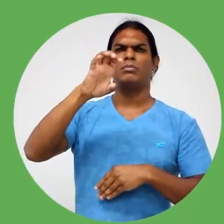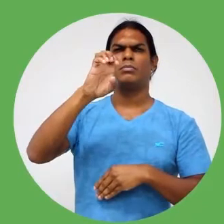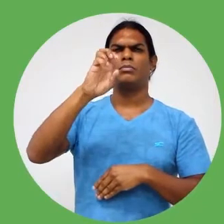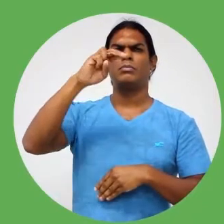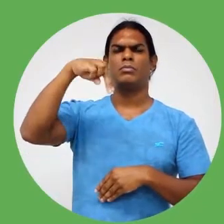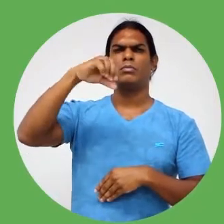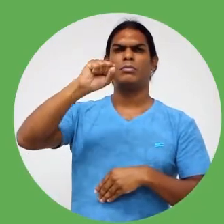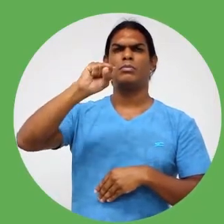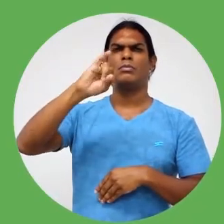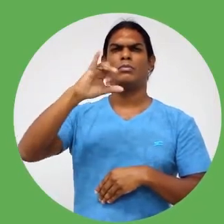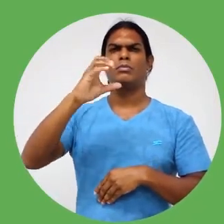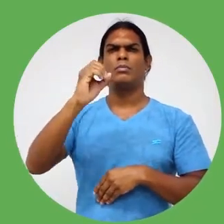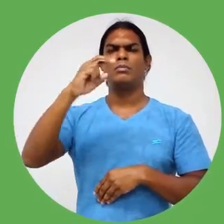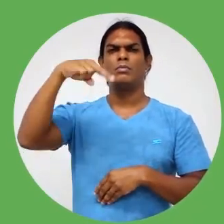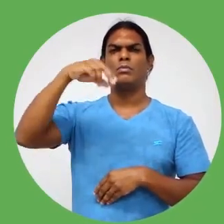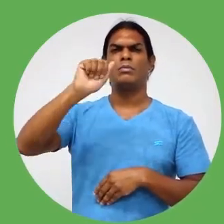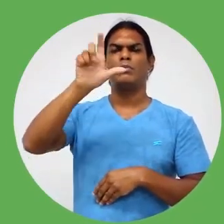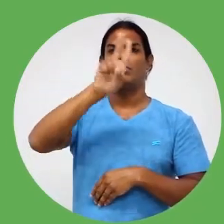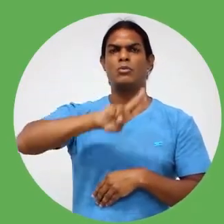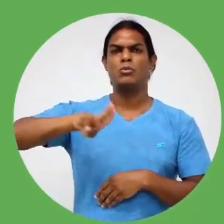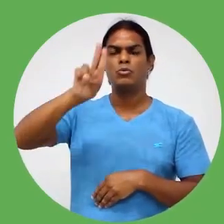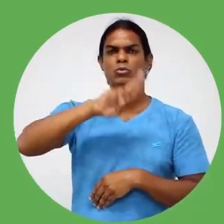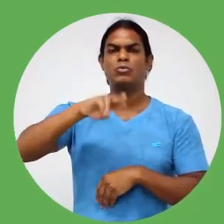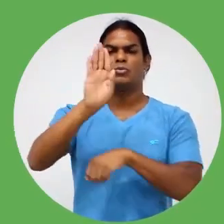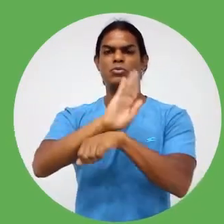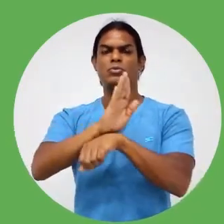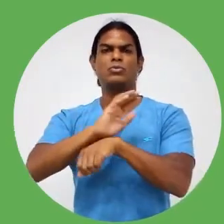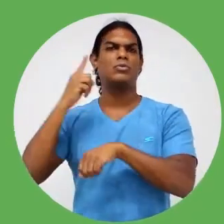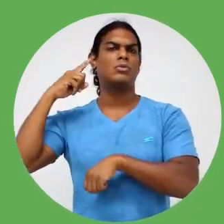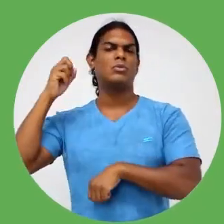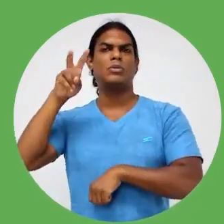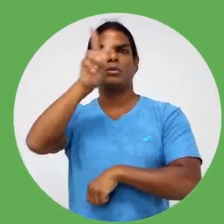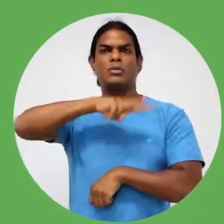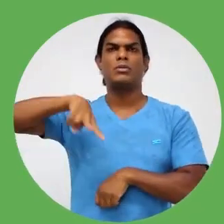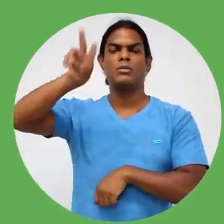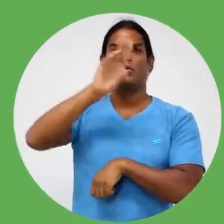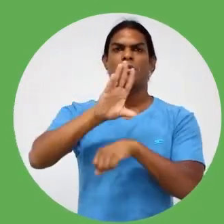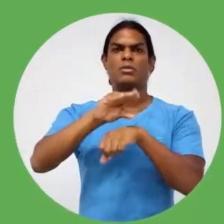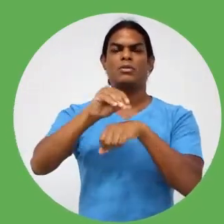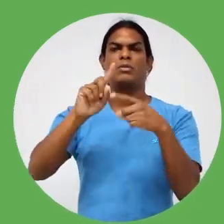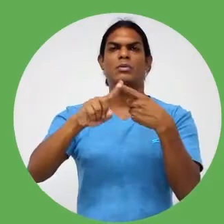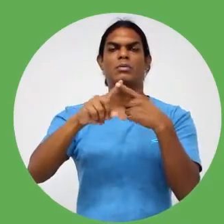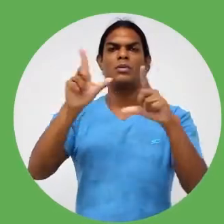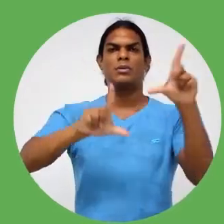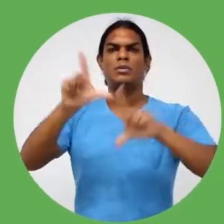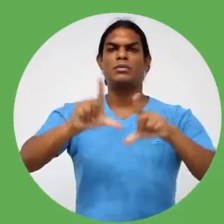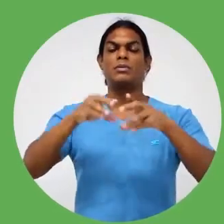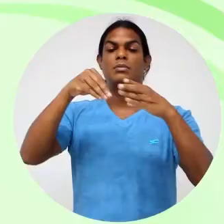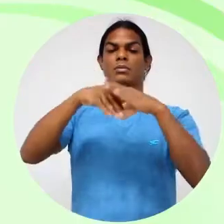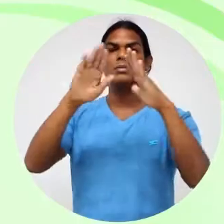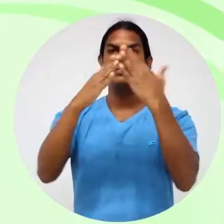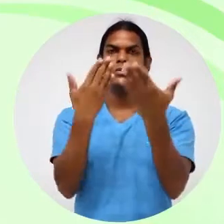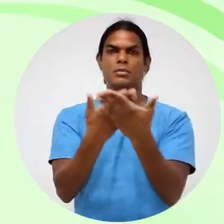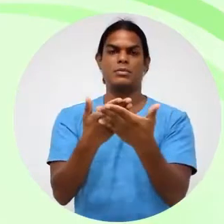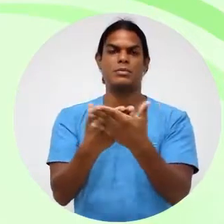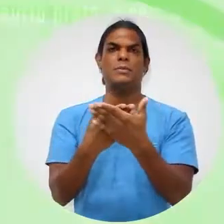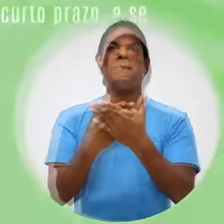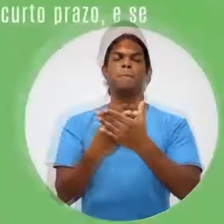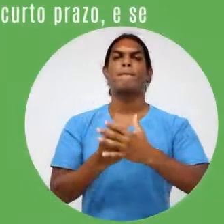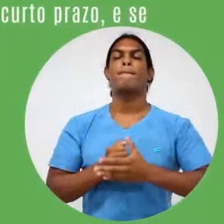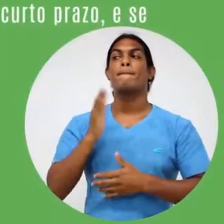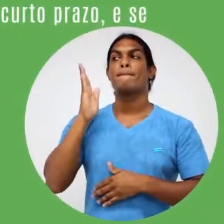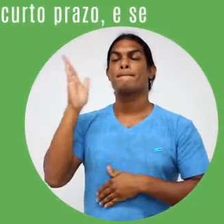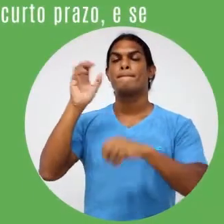da utilização de recursos audiovisuais no cinema, na fotografia e na televisão em sala de aula. De acordo com o